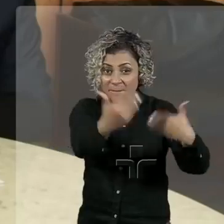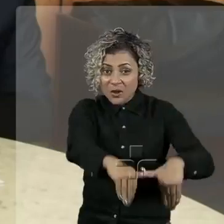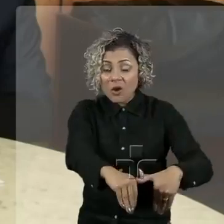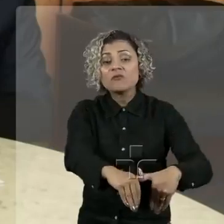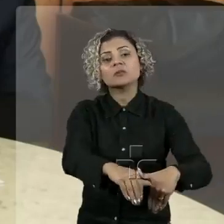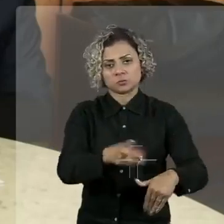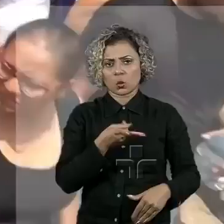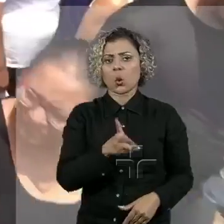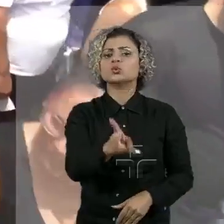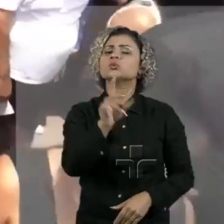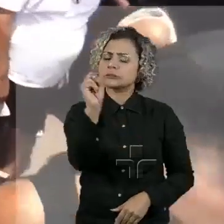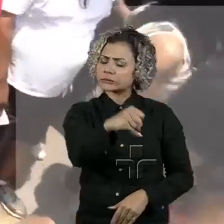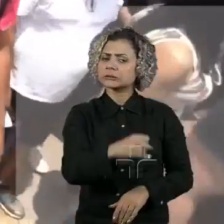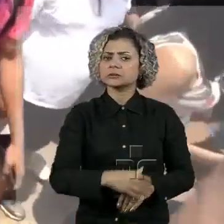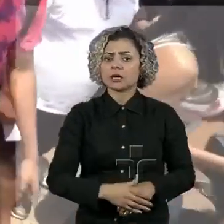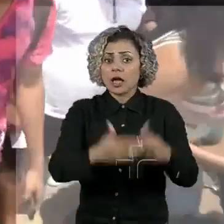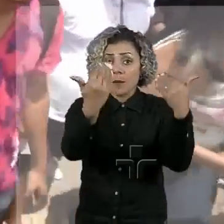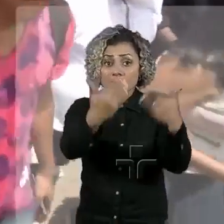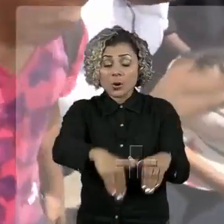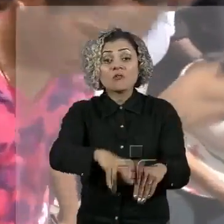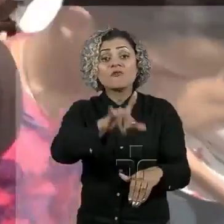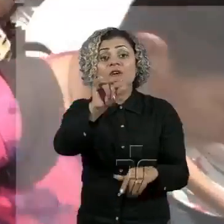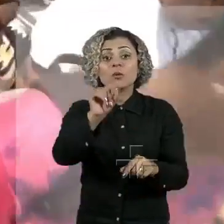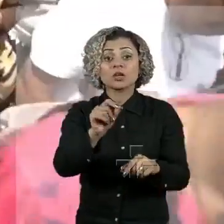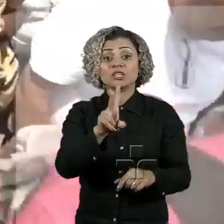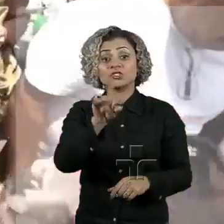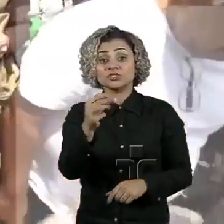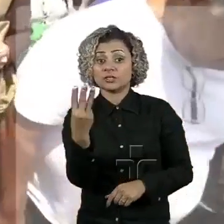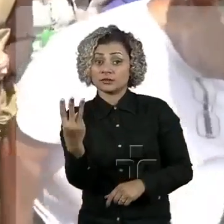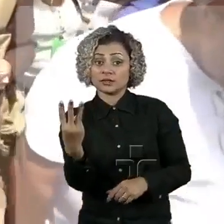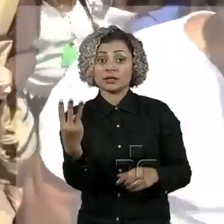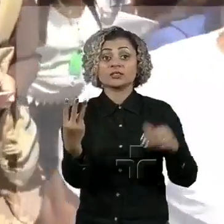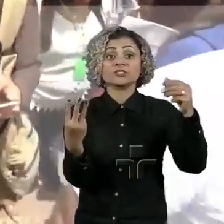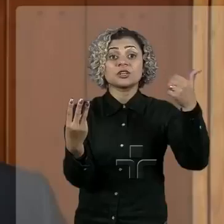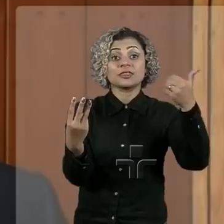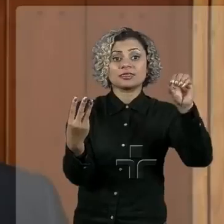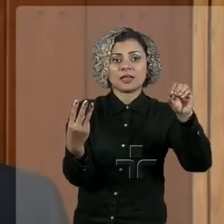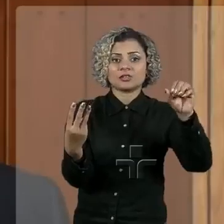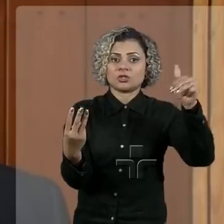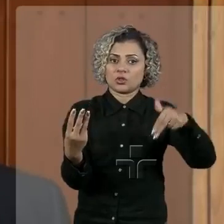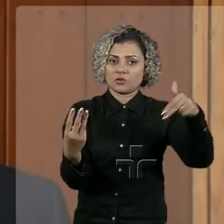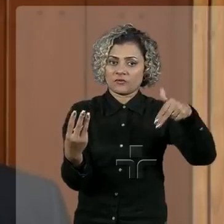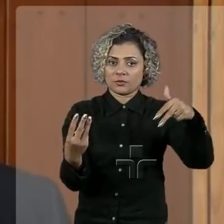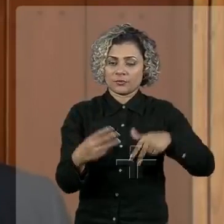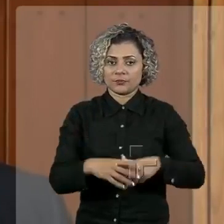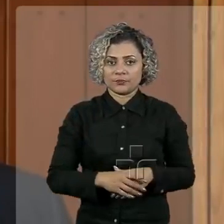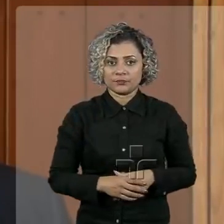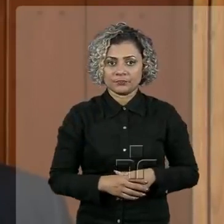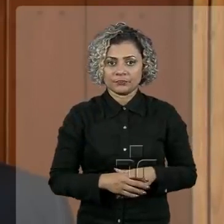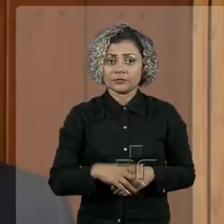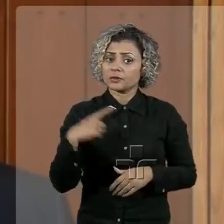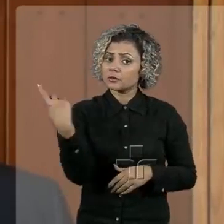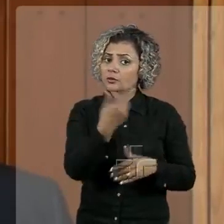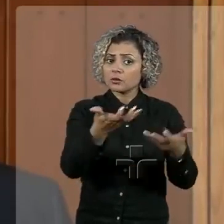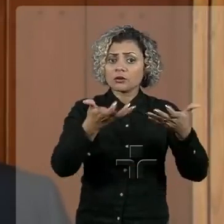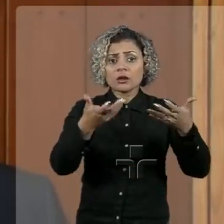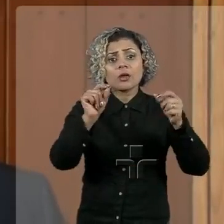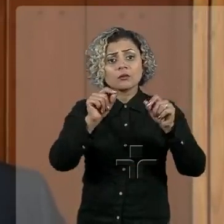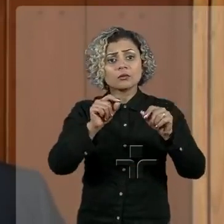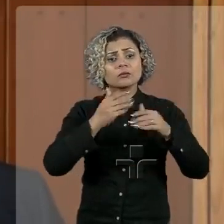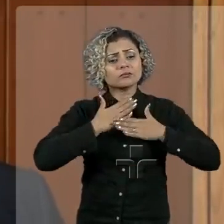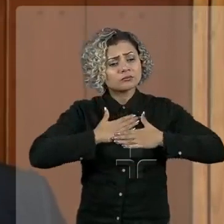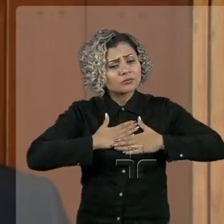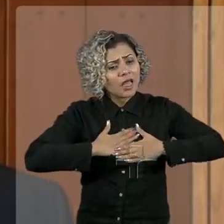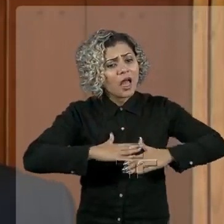Médio, está mantido. A prova será aplicada nos dias 3 e 10 de novembro. Nós queremos tranquilizar os servidores do